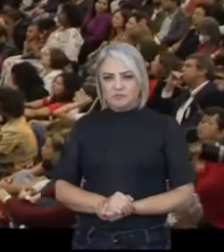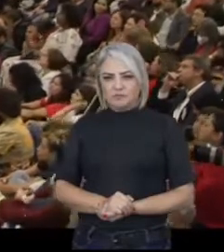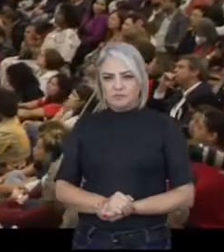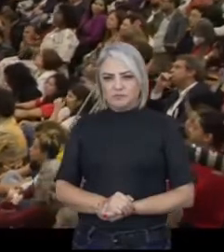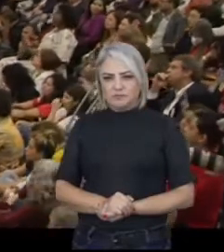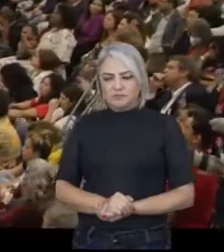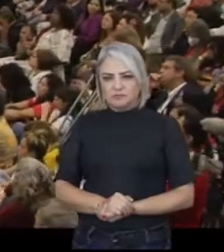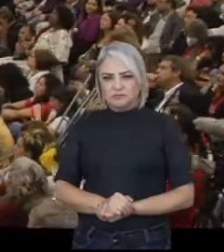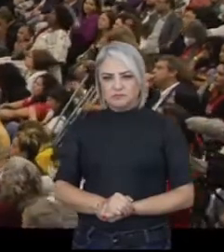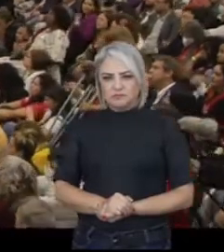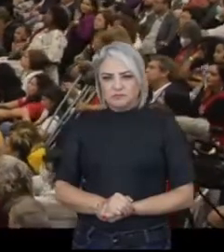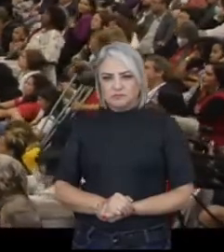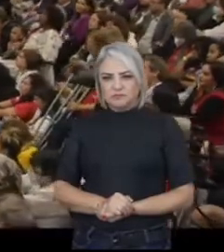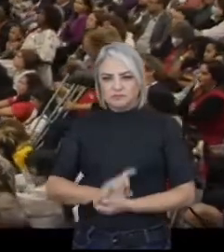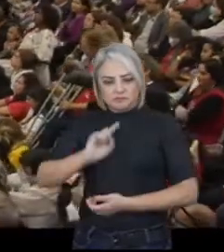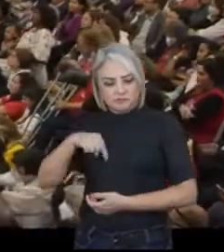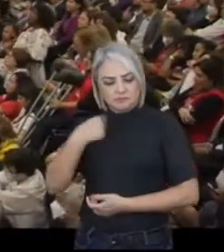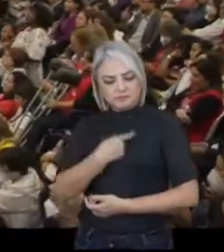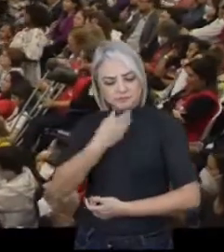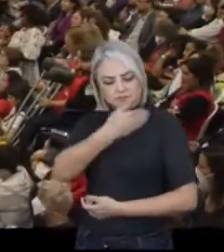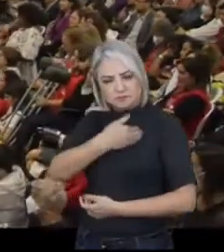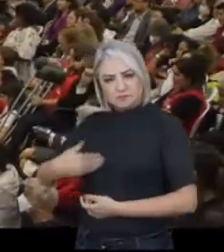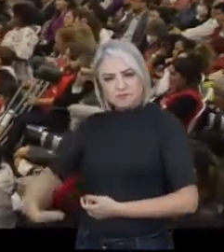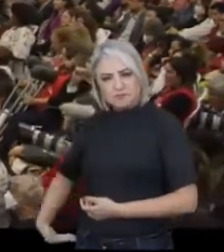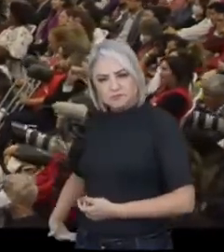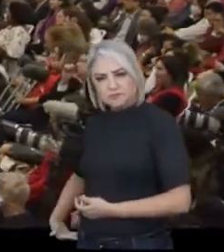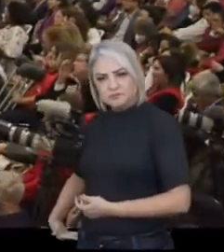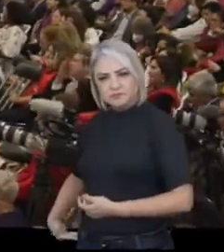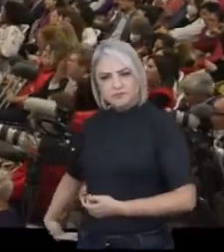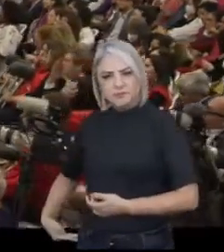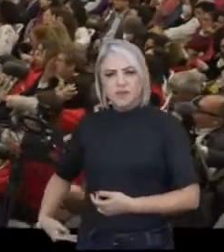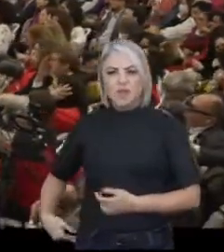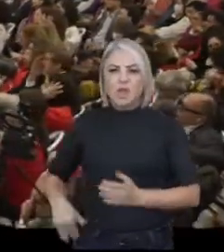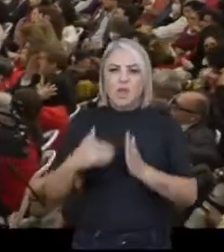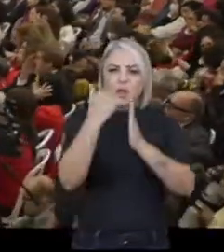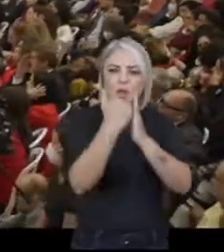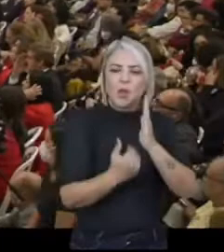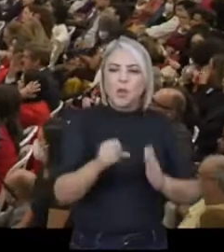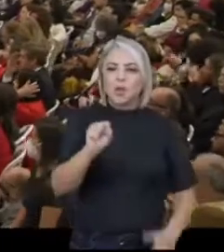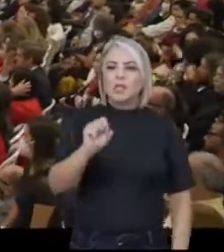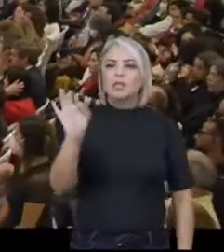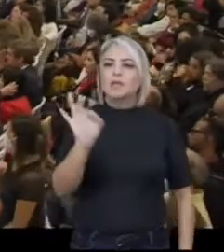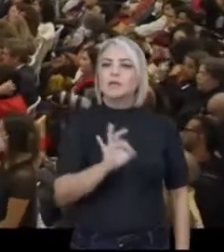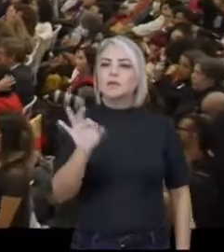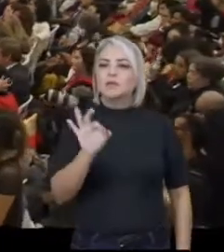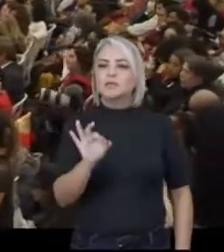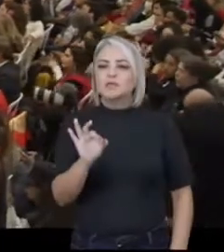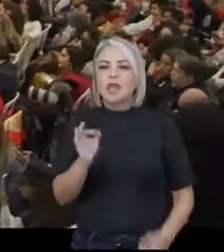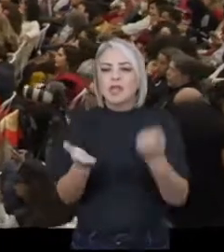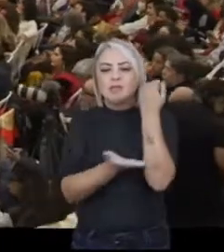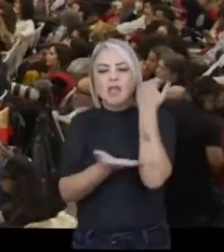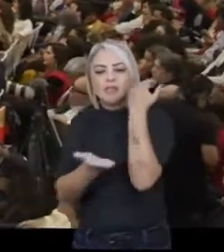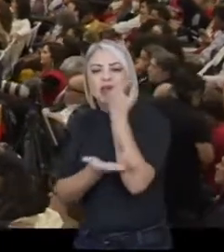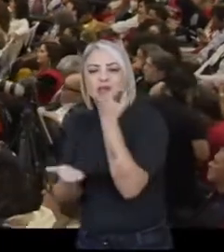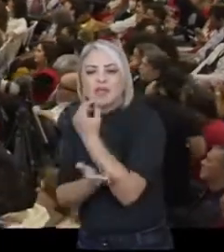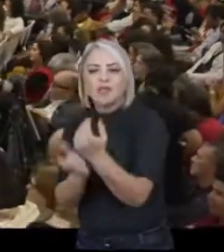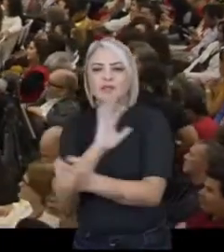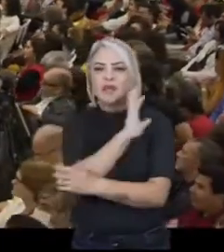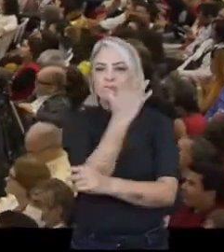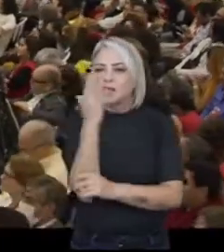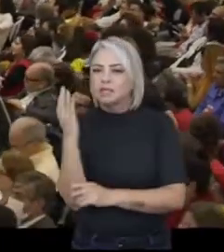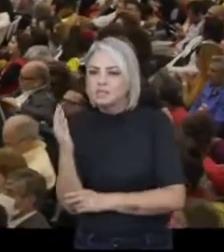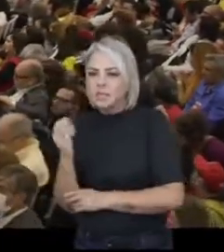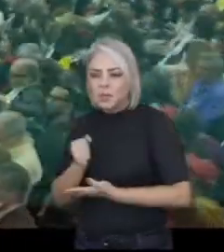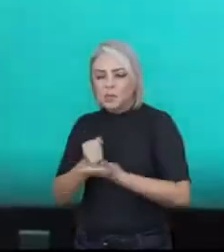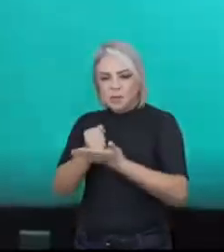Nos nossos governos, reduzimos em 80% o desmatamento da Amazônia, contribuindo para